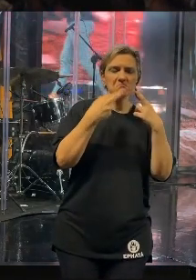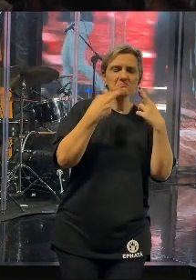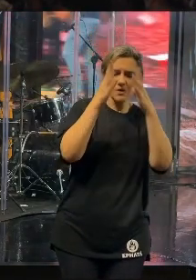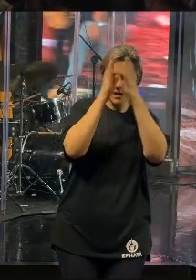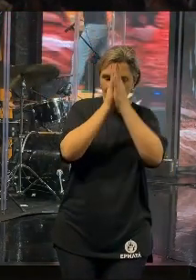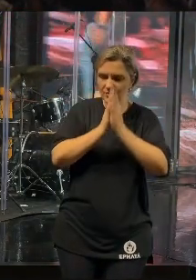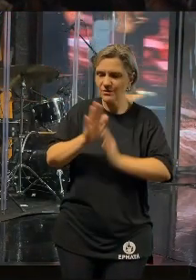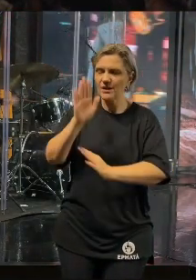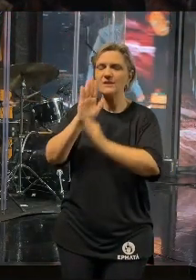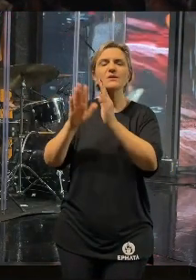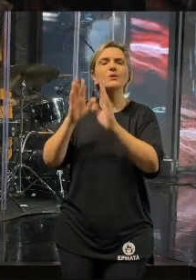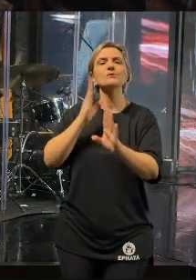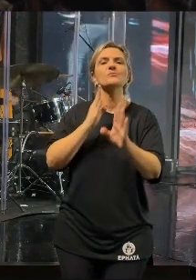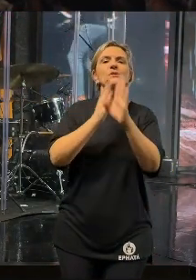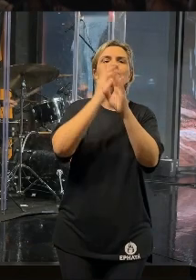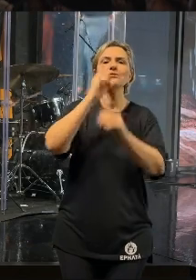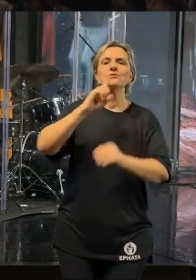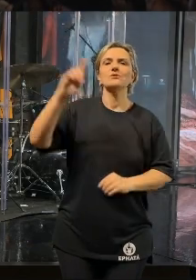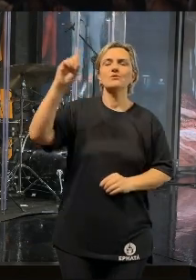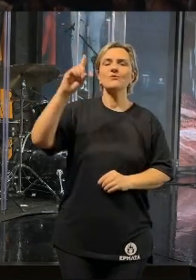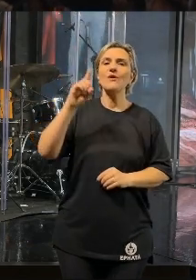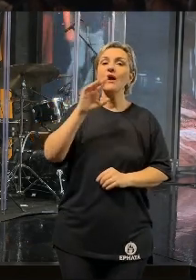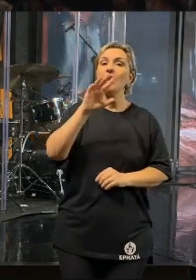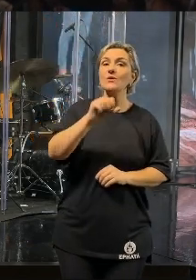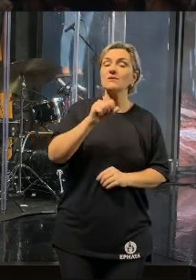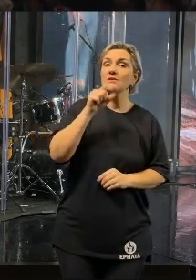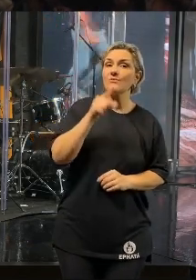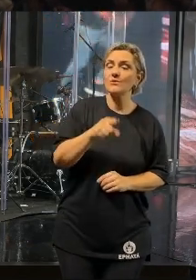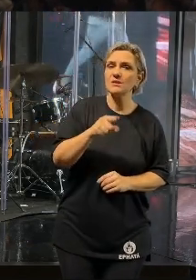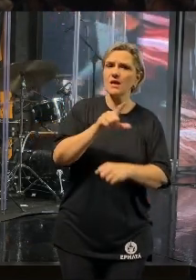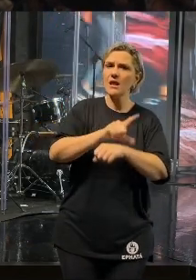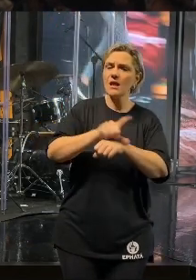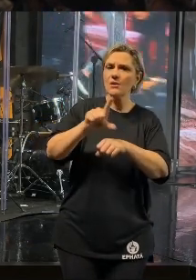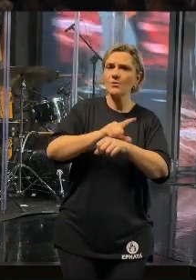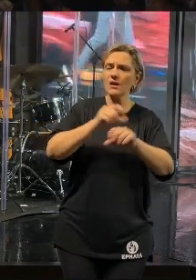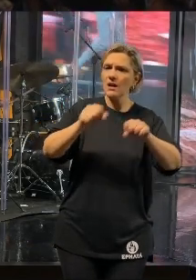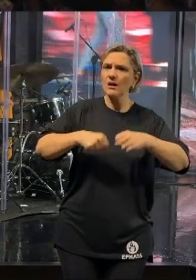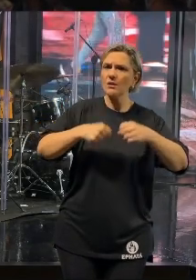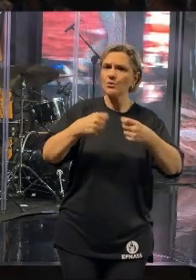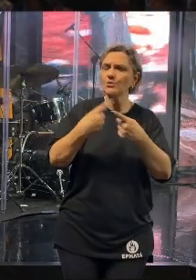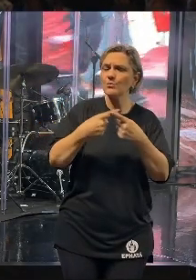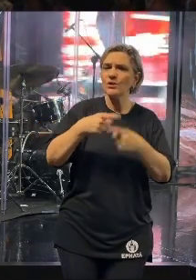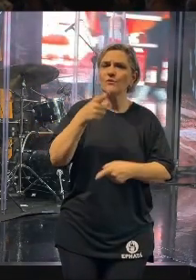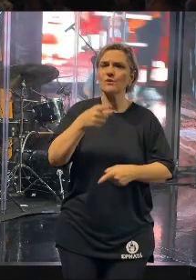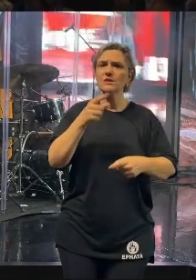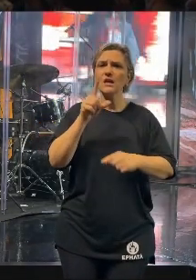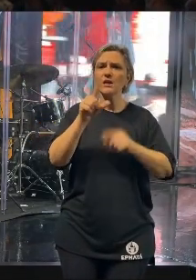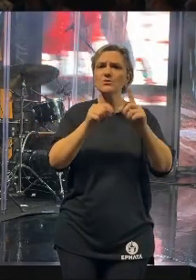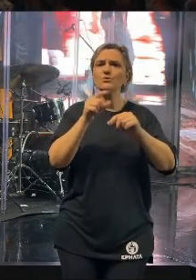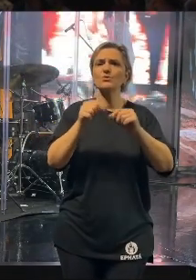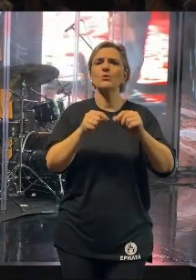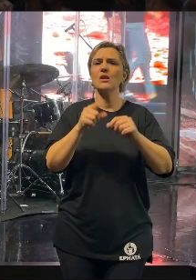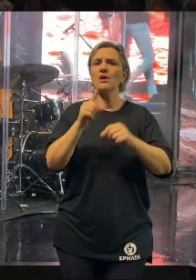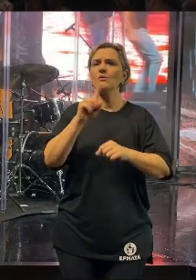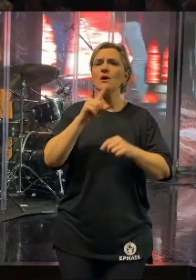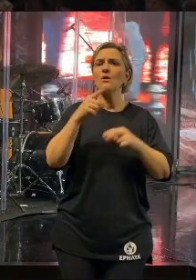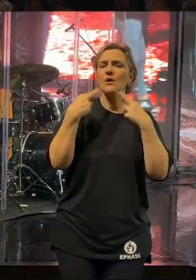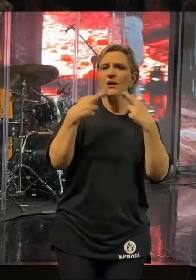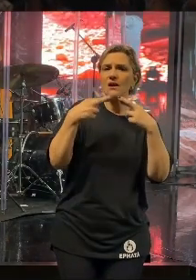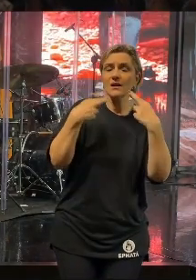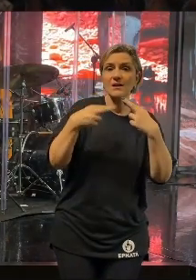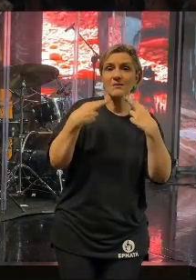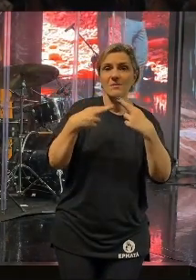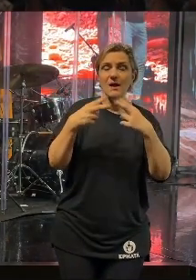de repente de Deus vai te alcançar. Lagoinha Canoas, porque você decidiu não murmurar,